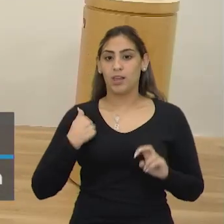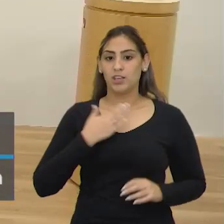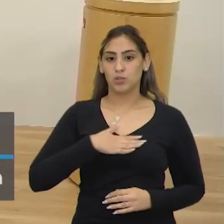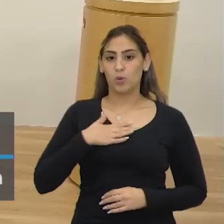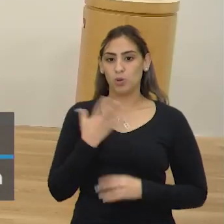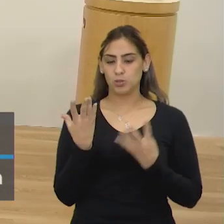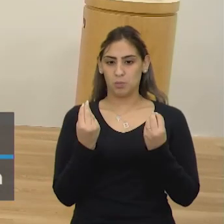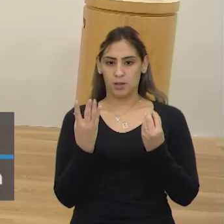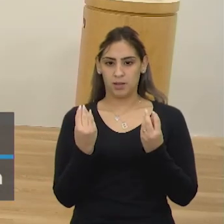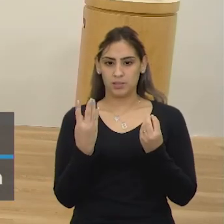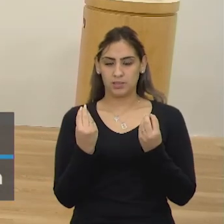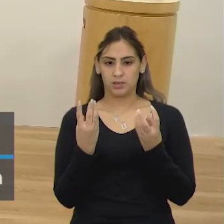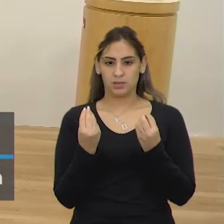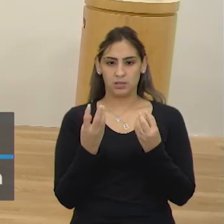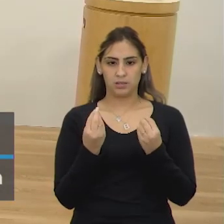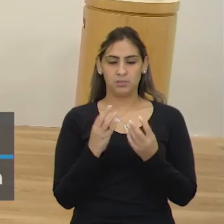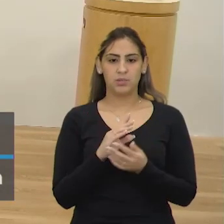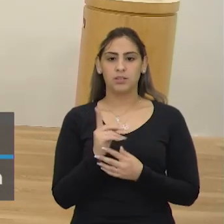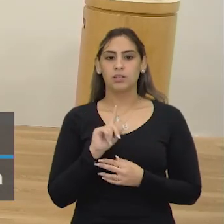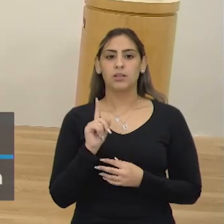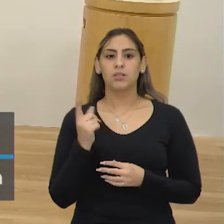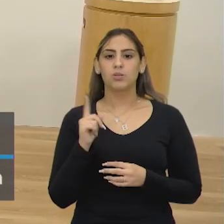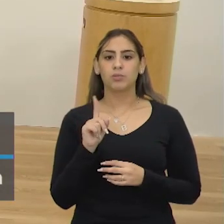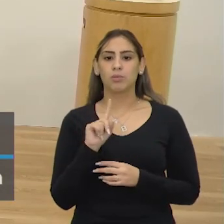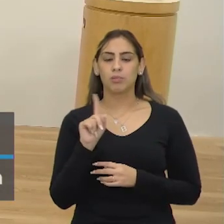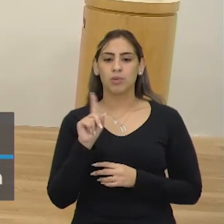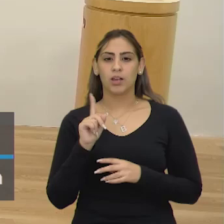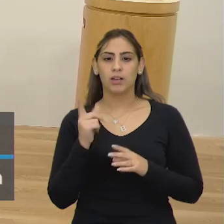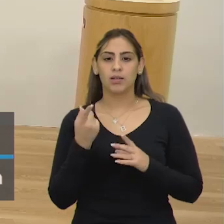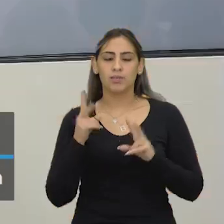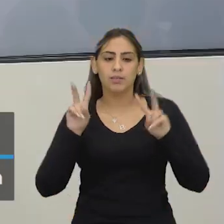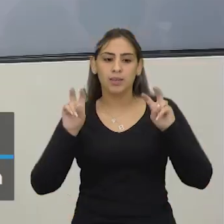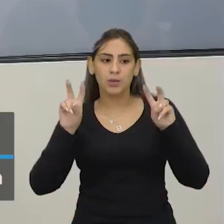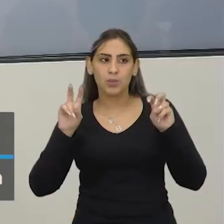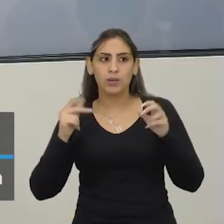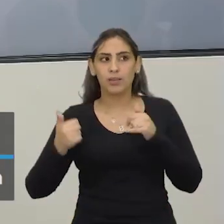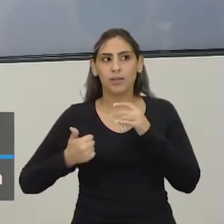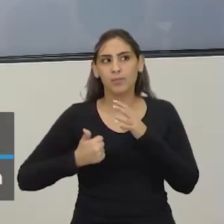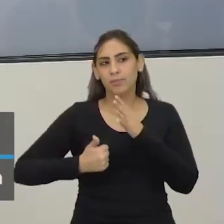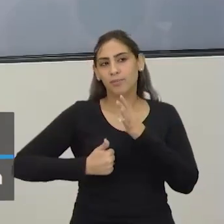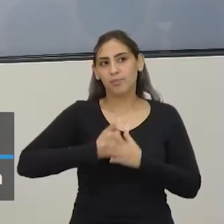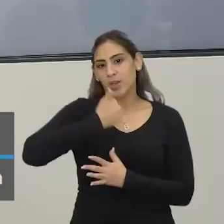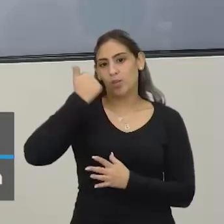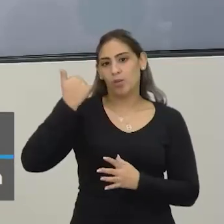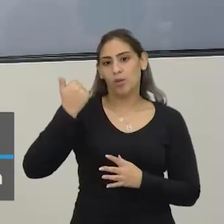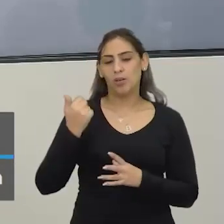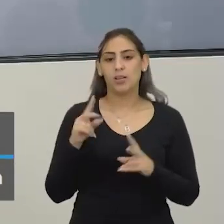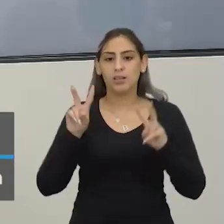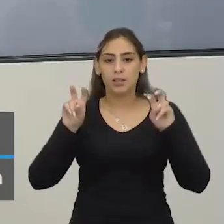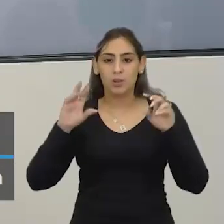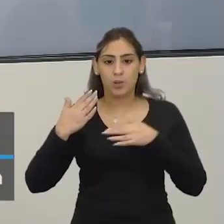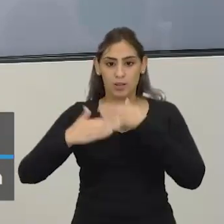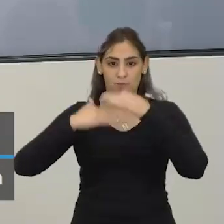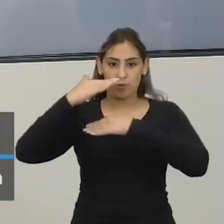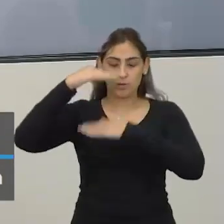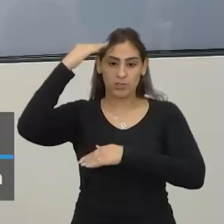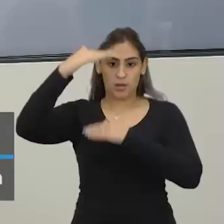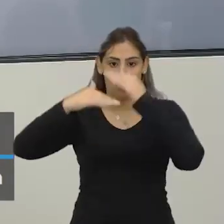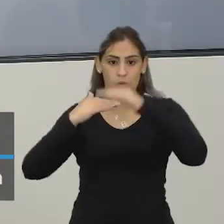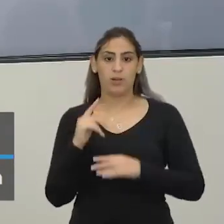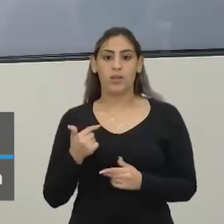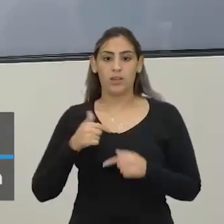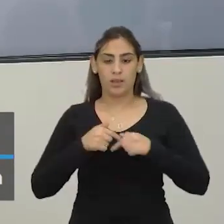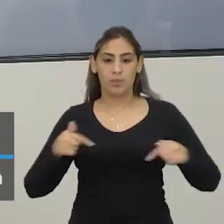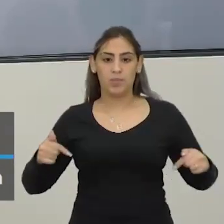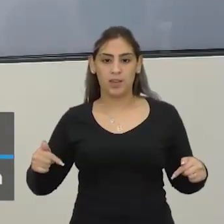bastante, né? Apesar de não ser a teoria e a hipótese mais aceita atualmente, né? A teoria da evolução química,